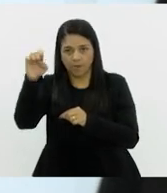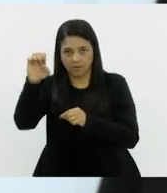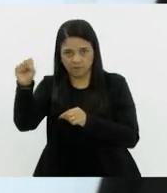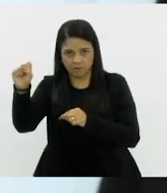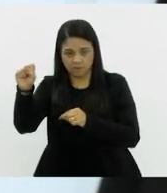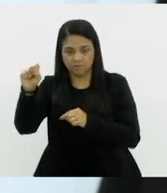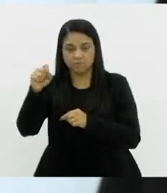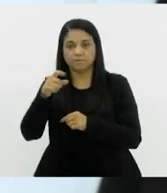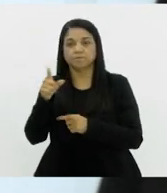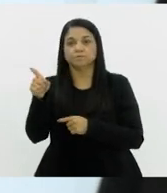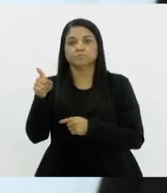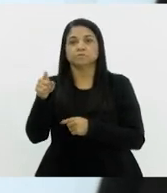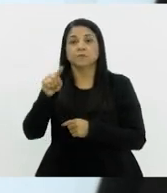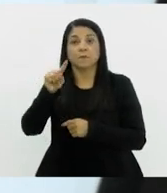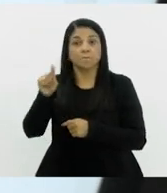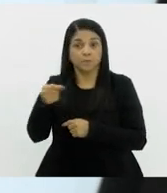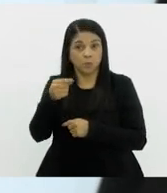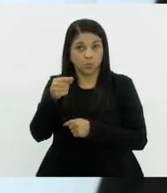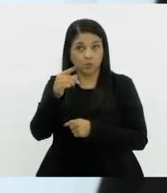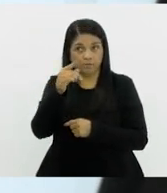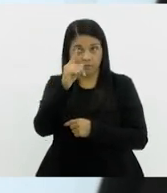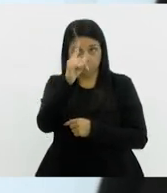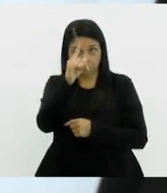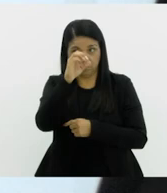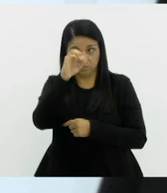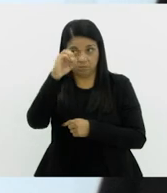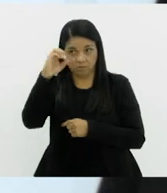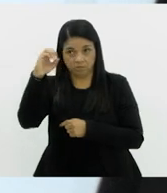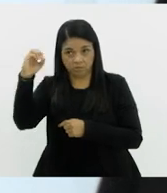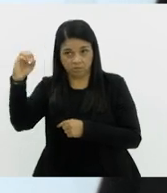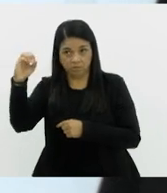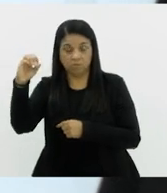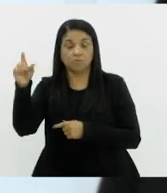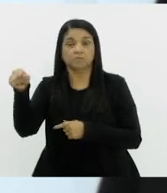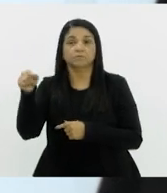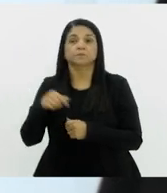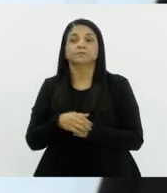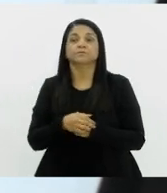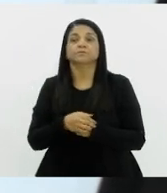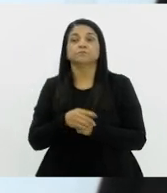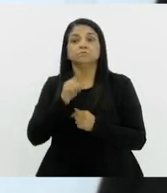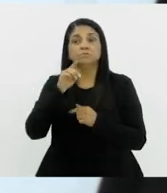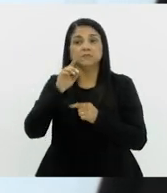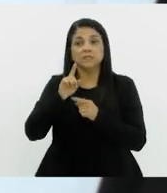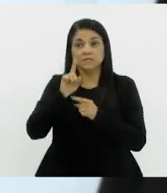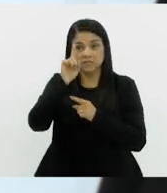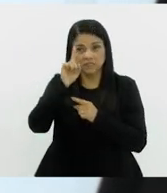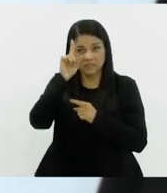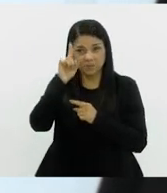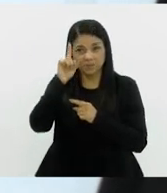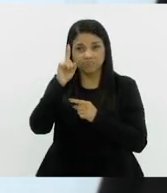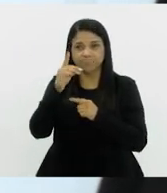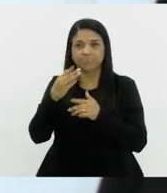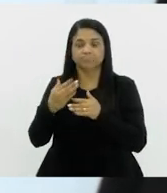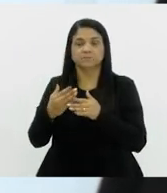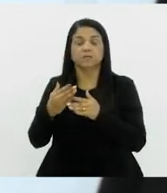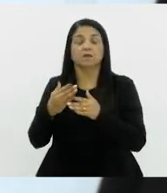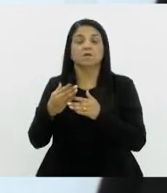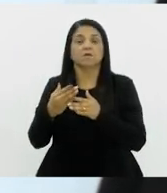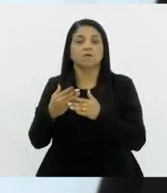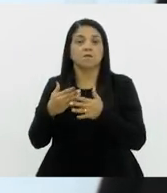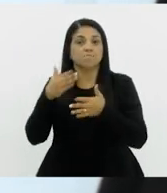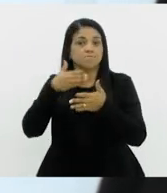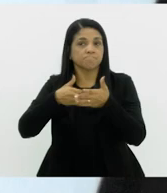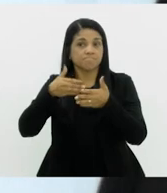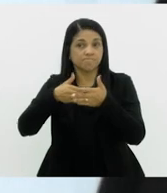Aquele círculo lá em cima é justamente a área restrita que o doutor Suyama comentou, que é ao redor do